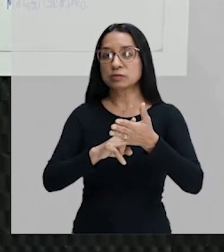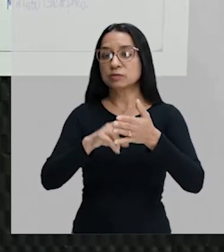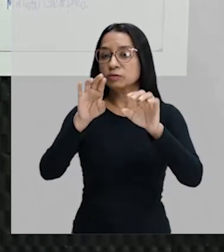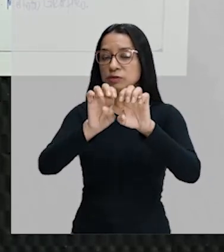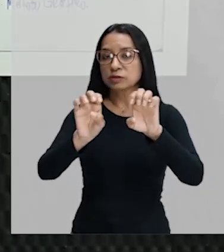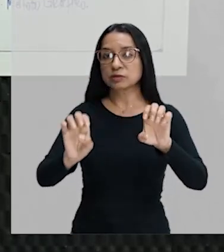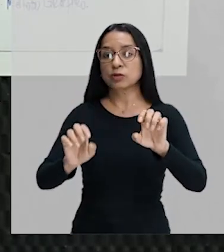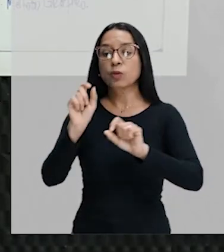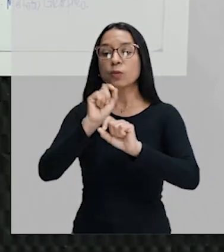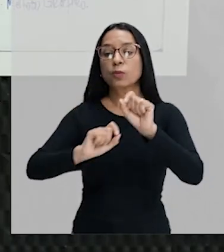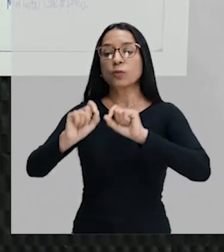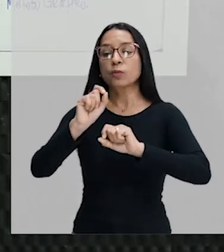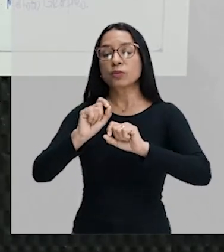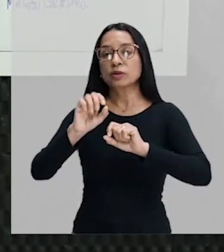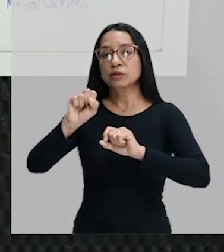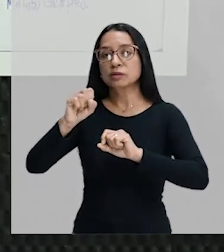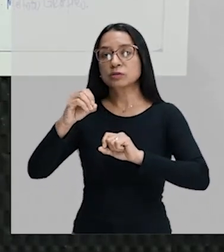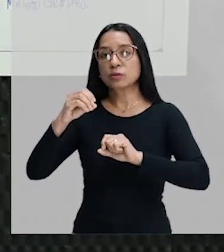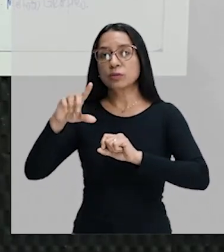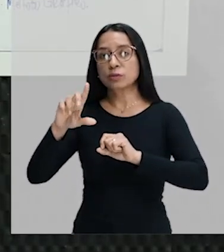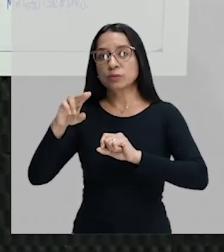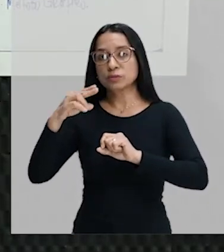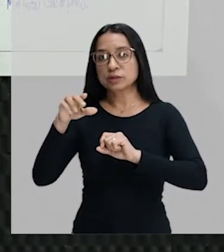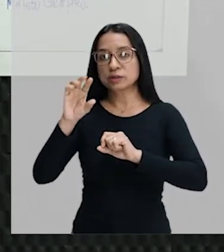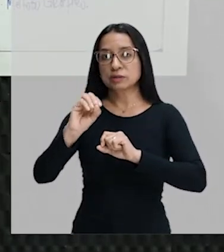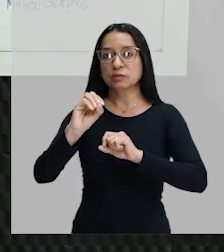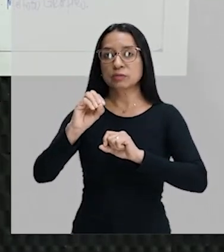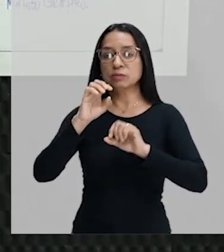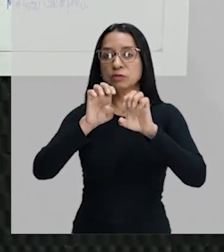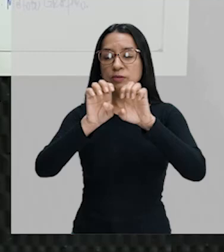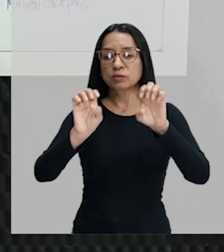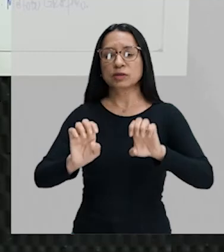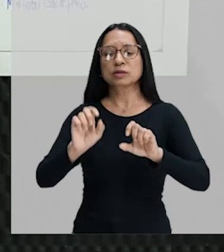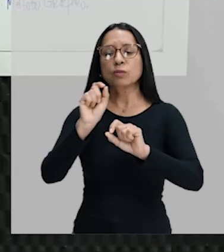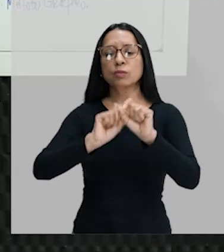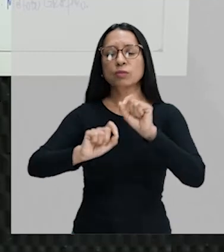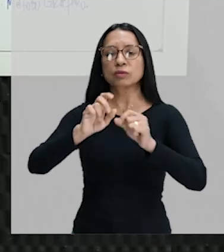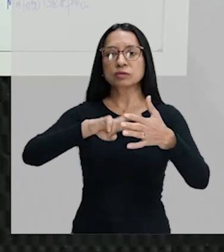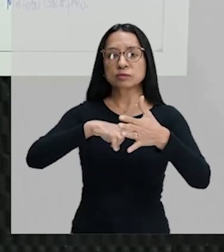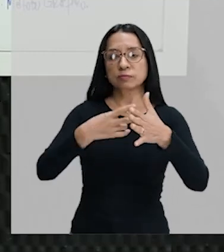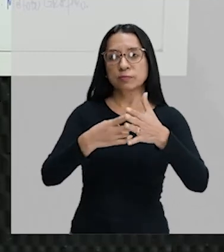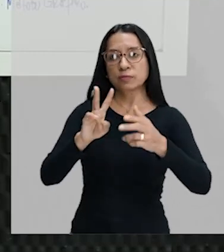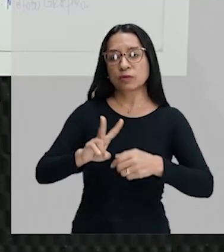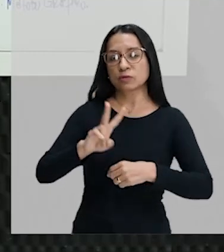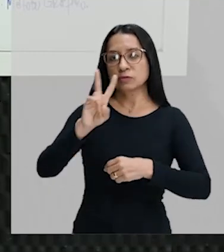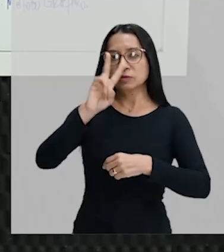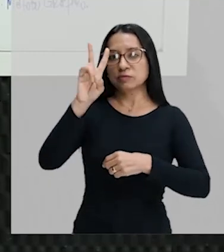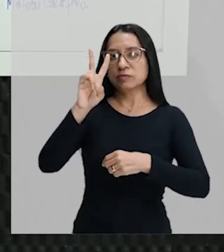que é a solução de uma equação. A solução de uma equação são os valores que